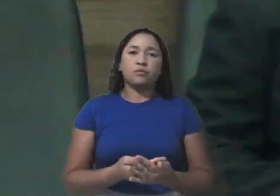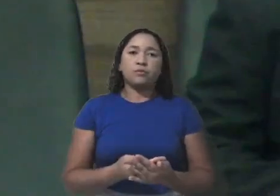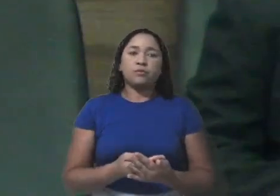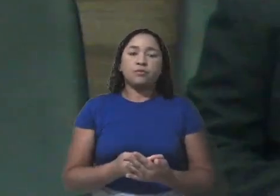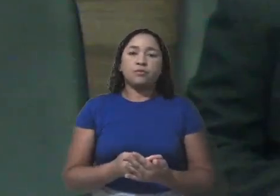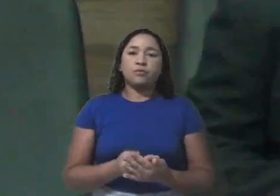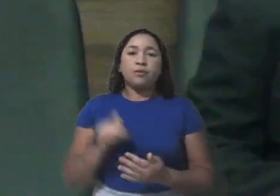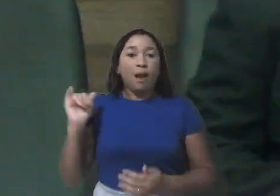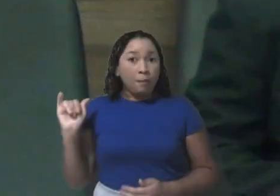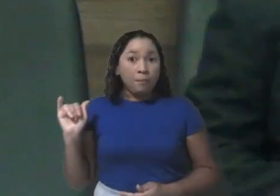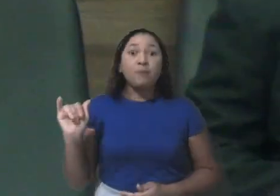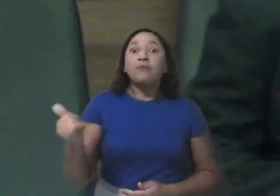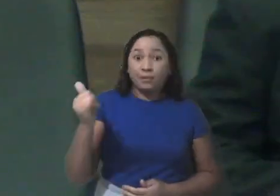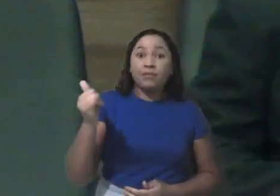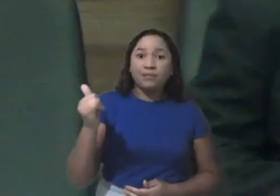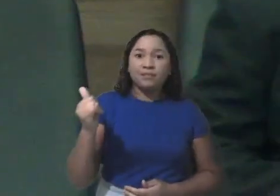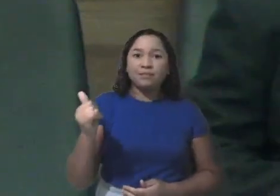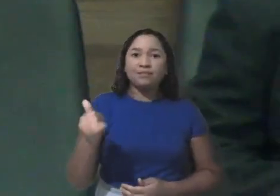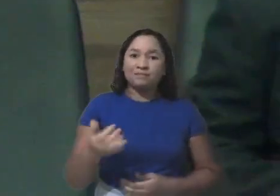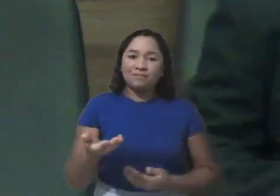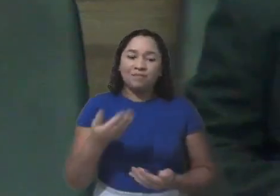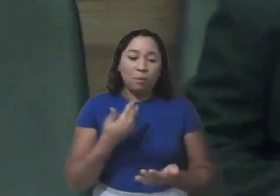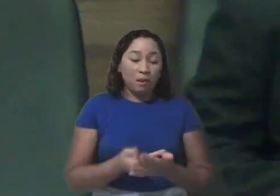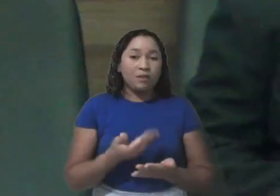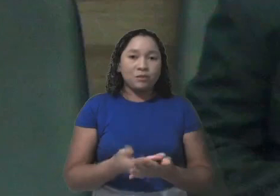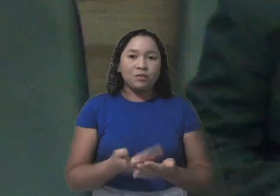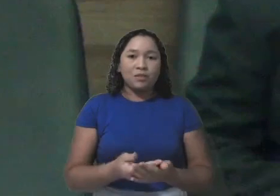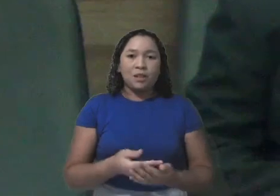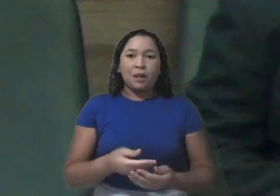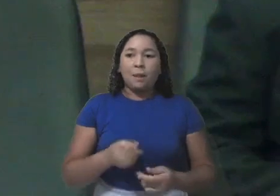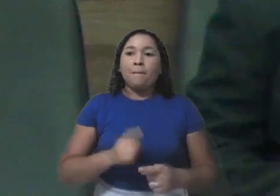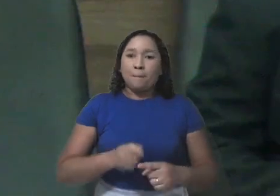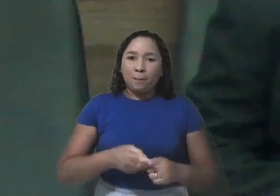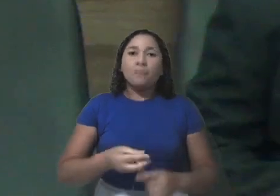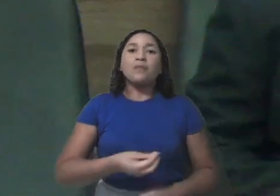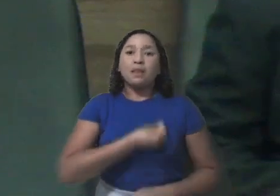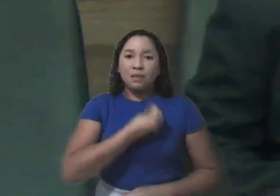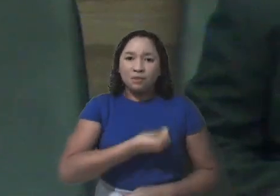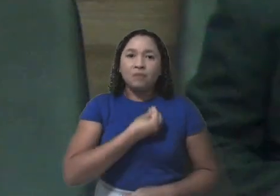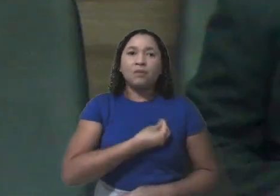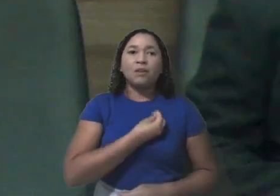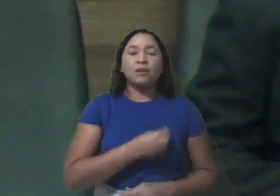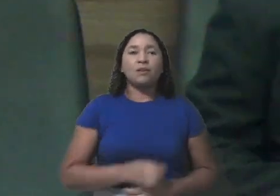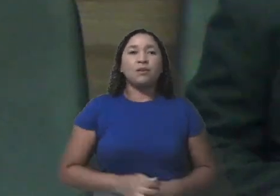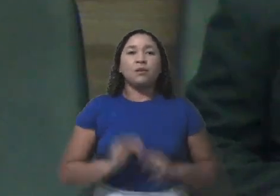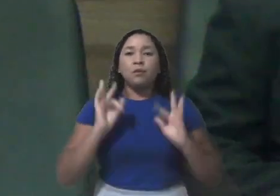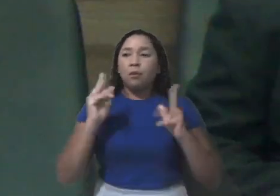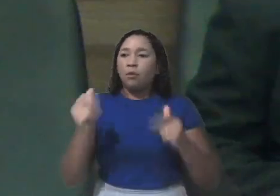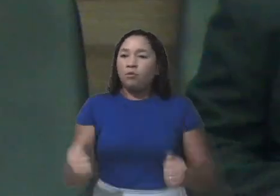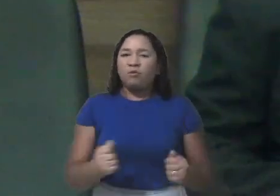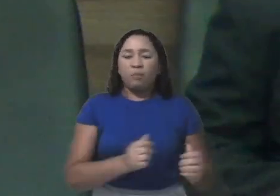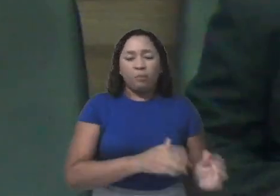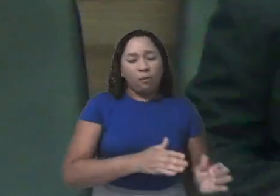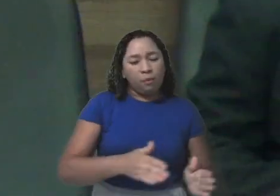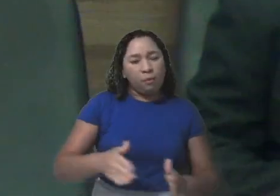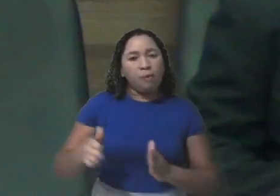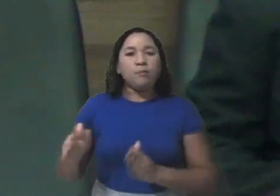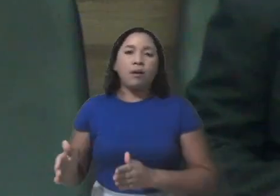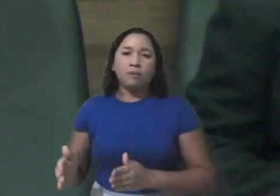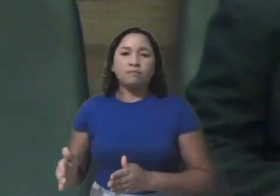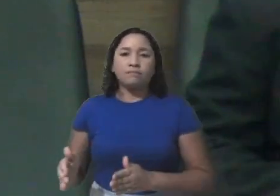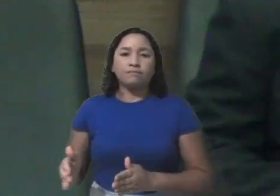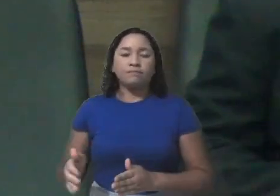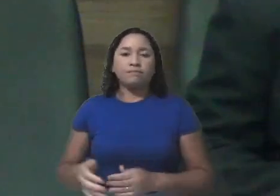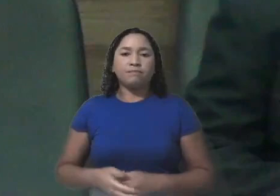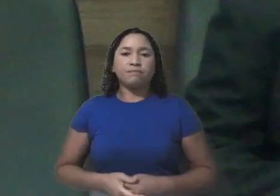nossos dias atuais, porque vivemos o último período da igreja. Esta é a geração do arrebatamento,